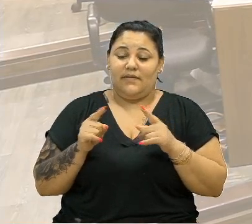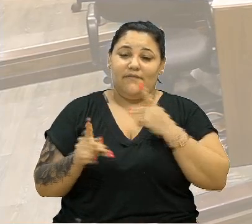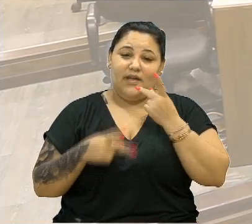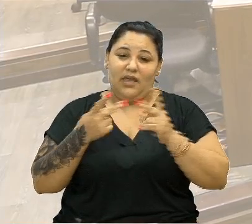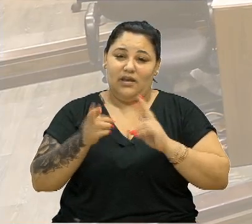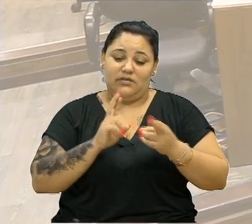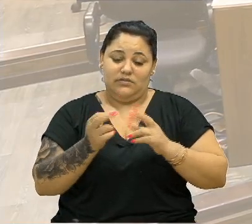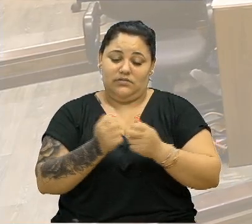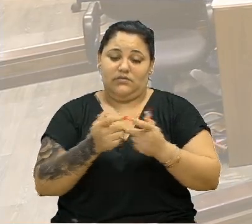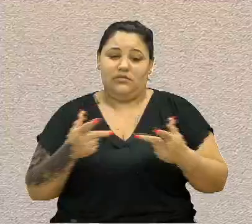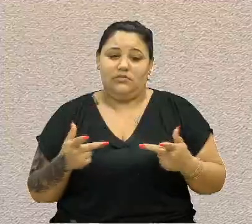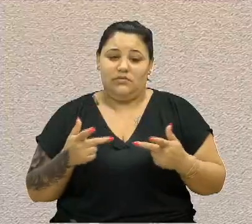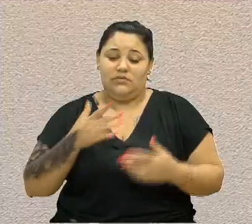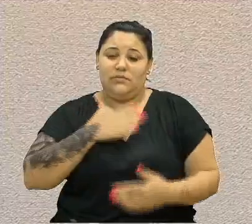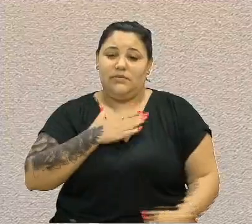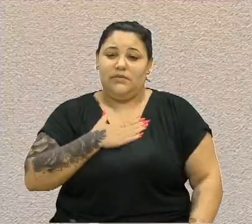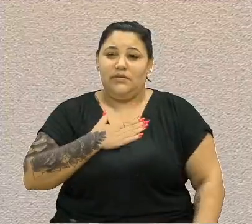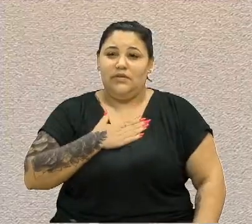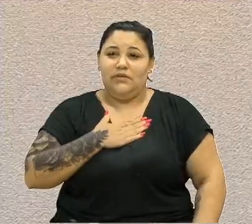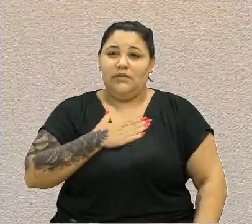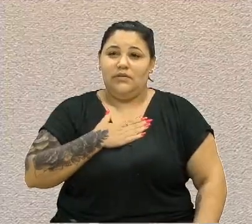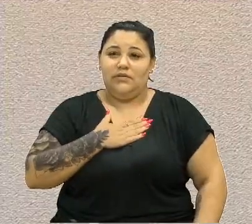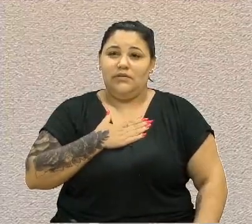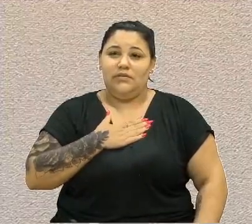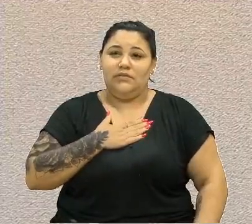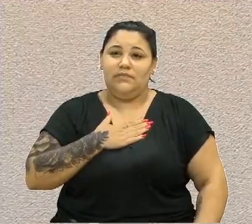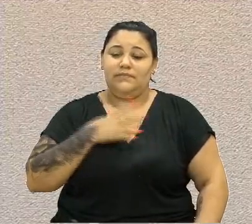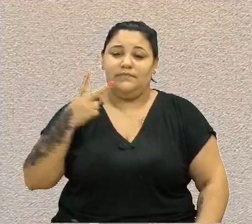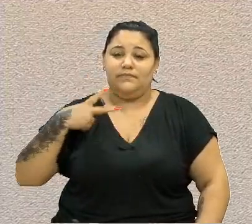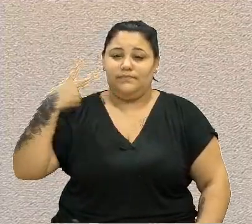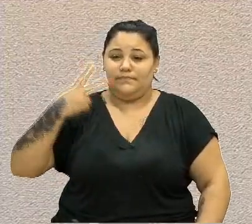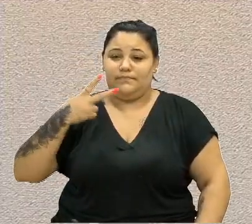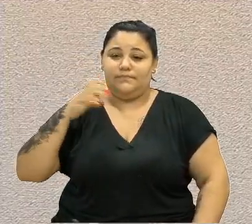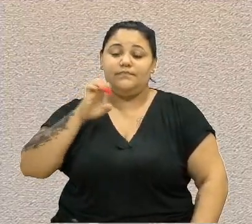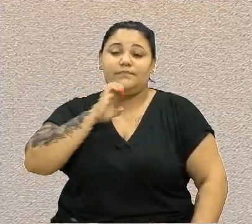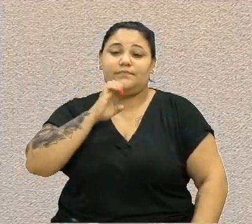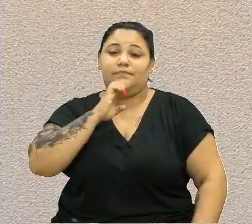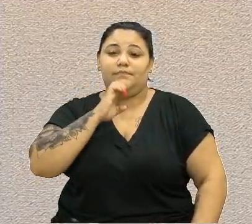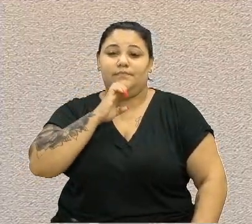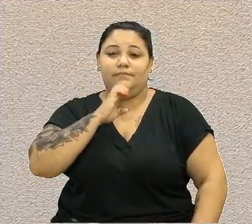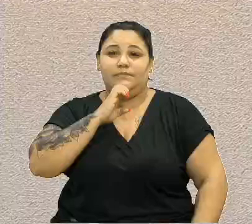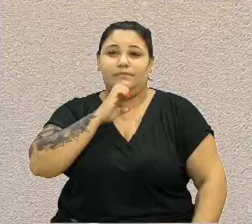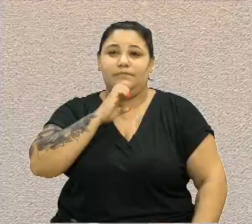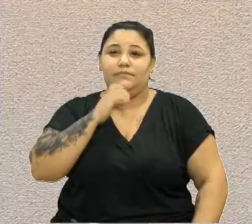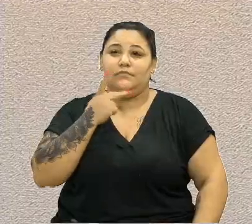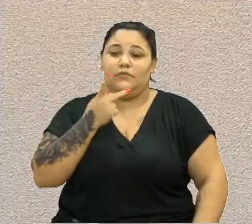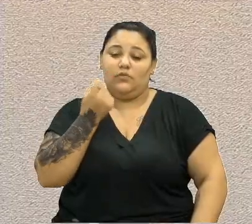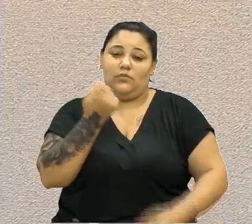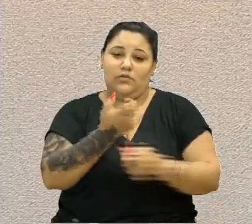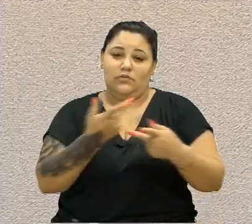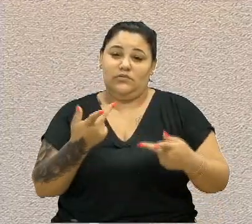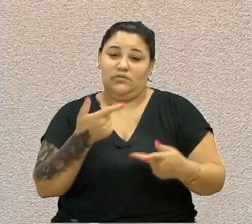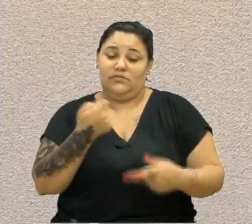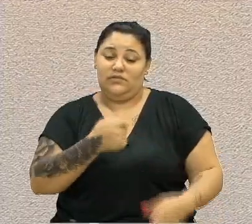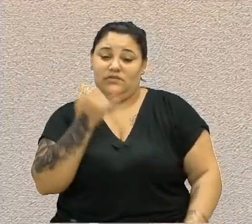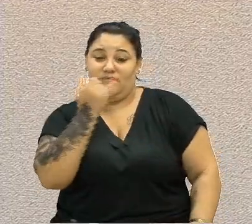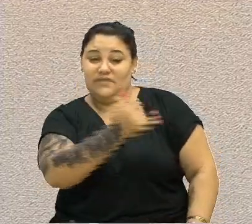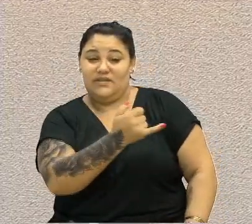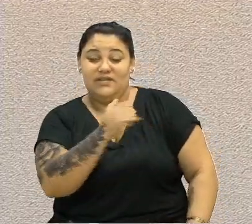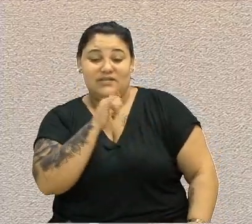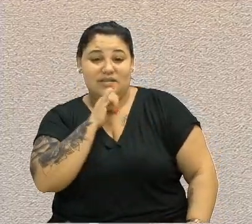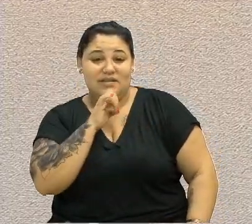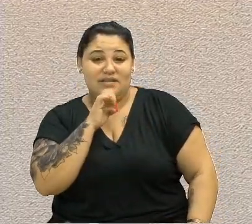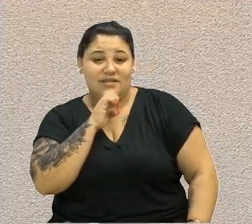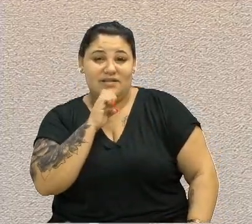respeito, a vereadora Estela citou uma situação onde que eu preciso dizer para ela que a gente jamais,